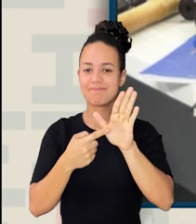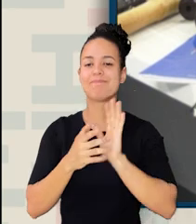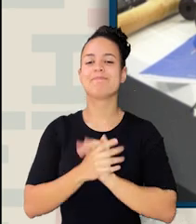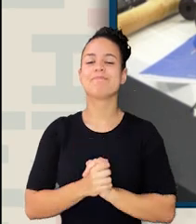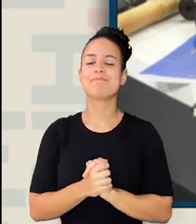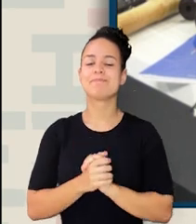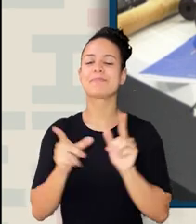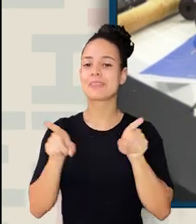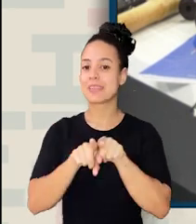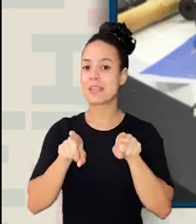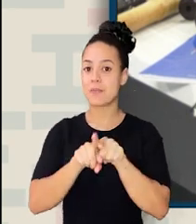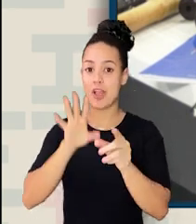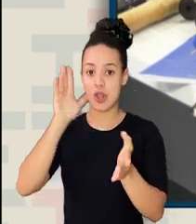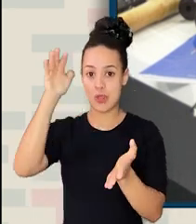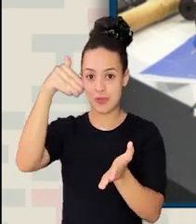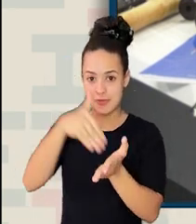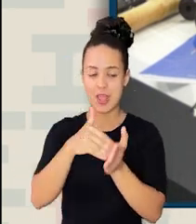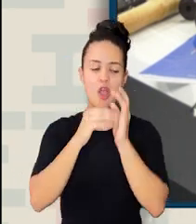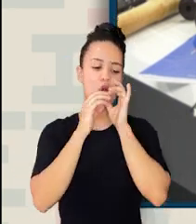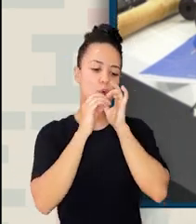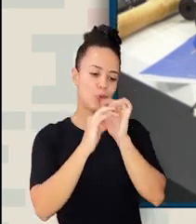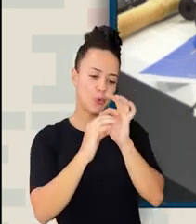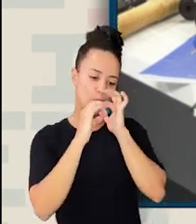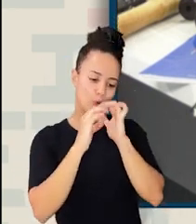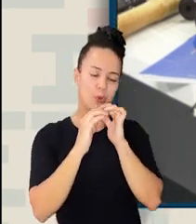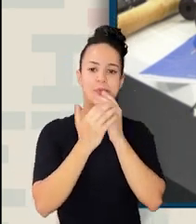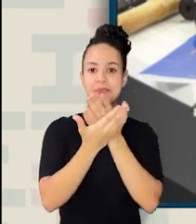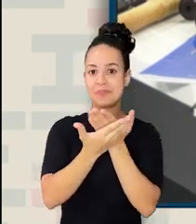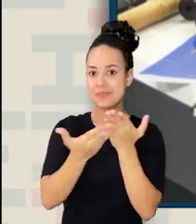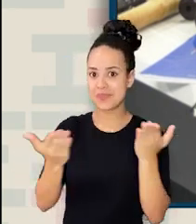também, ao final, vou tocar um pouquinho para vocês.